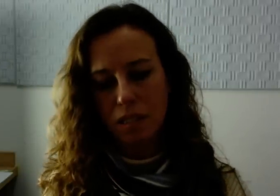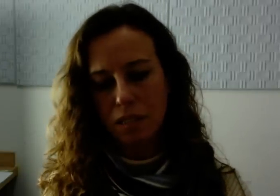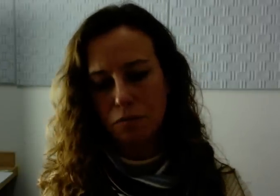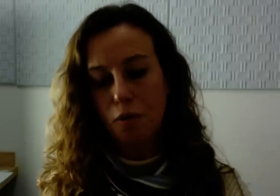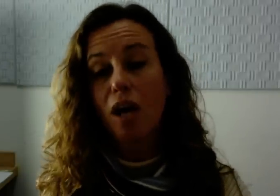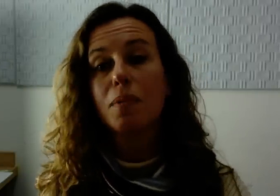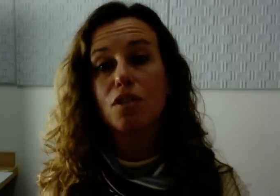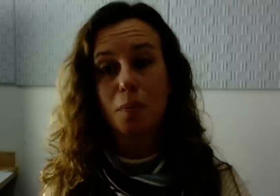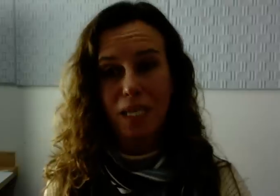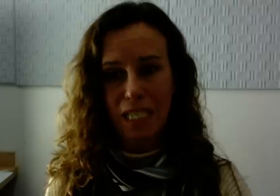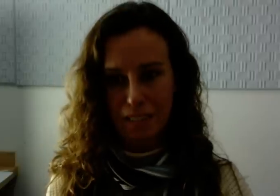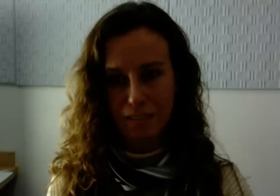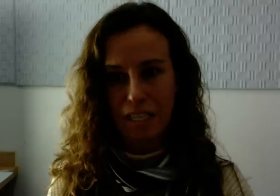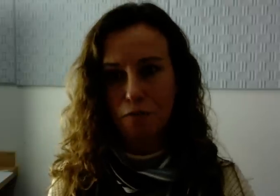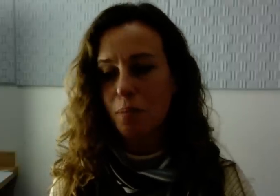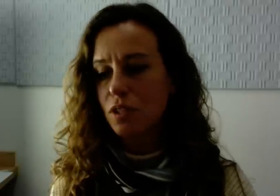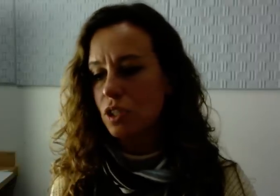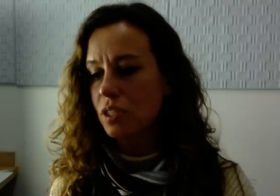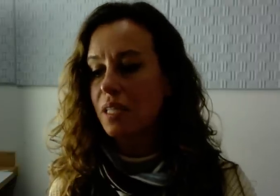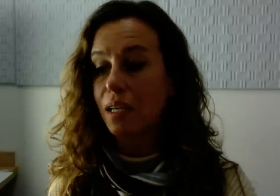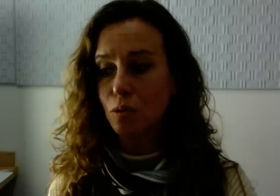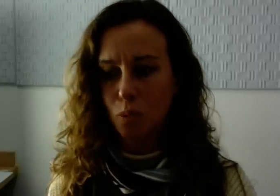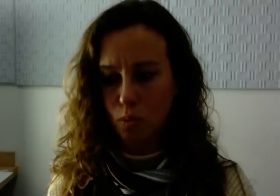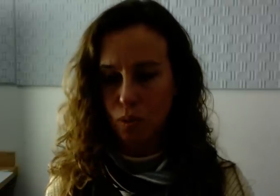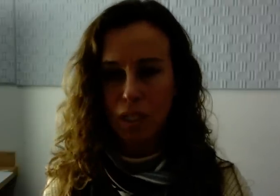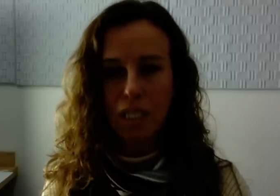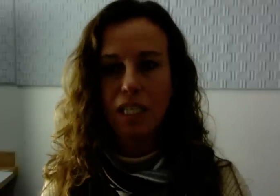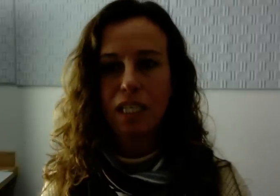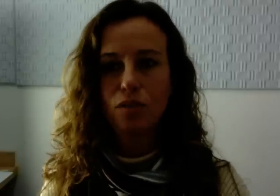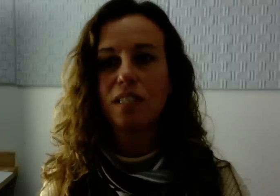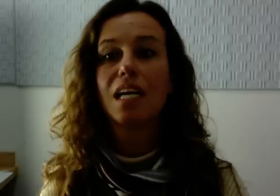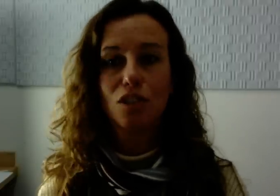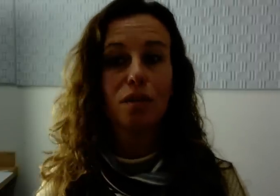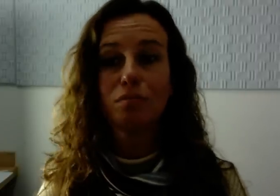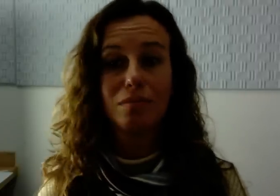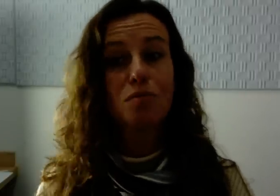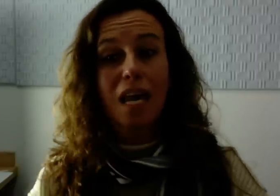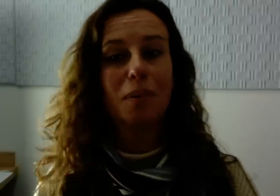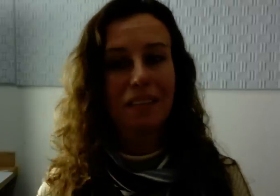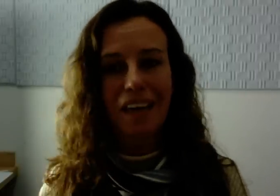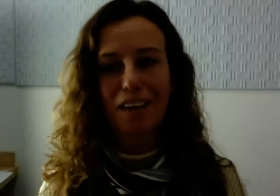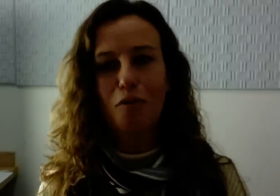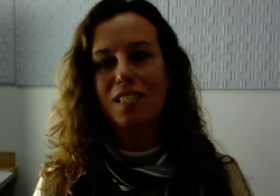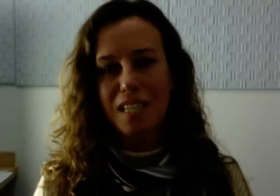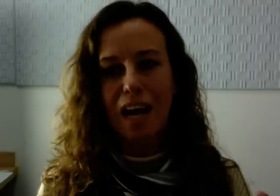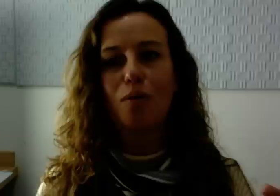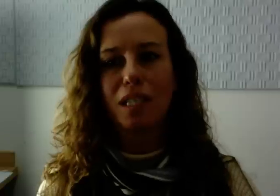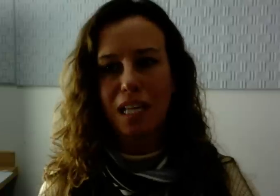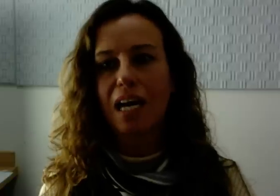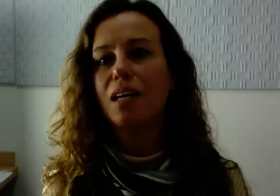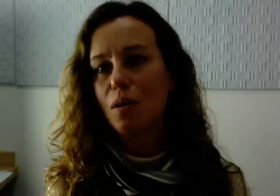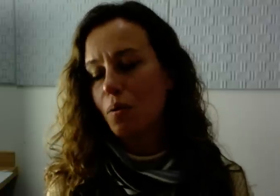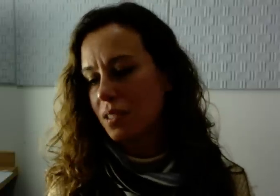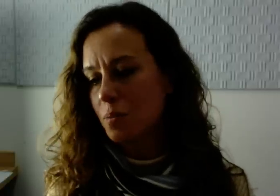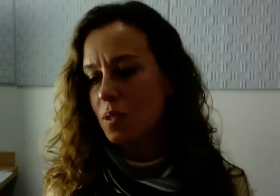ã formas de aprender né formas de de estar no mundo e a sociedade não não sabe né conversar ou